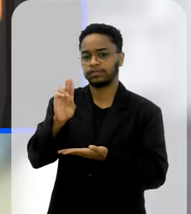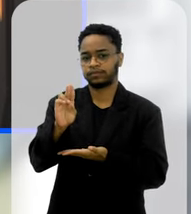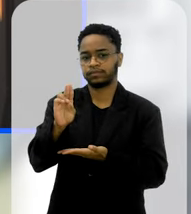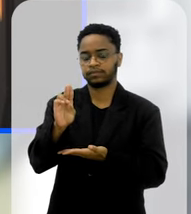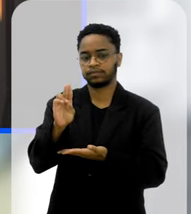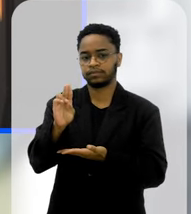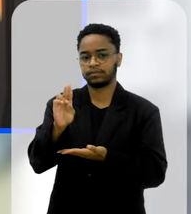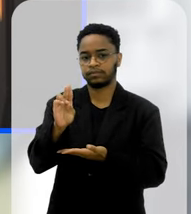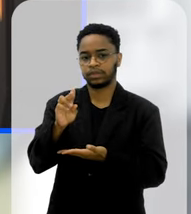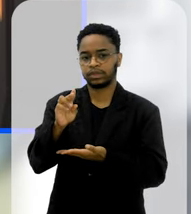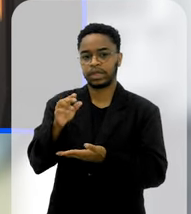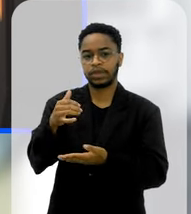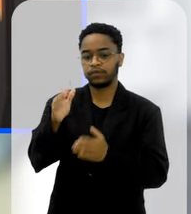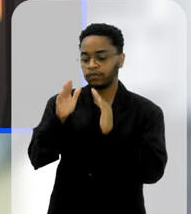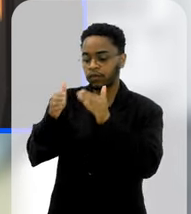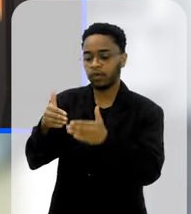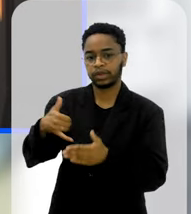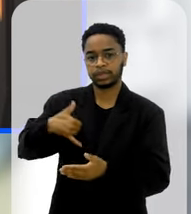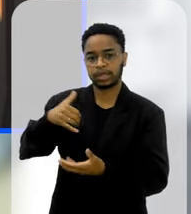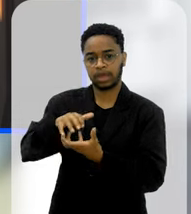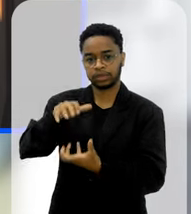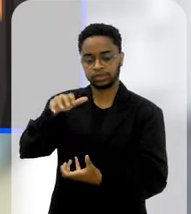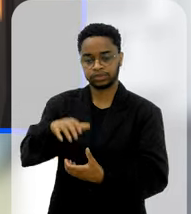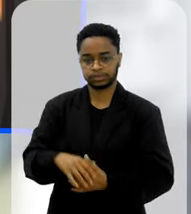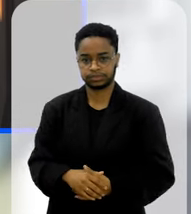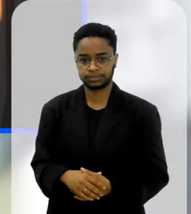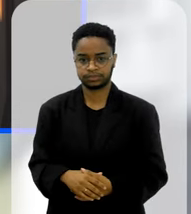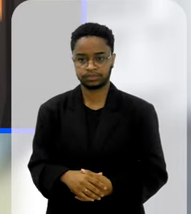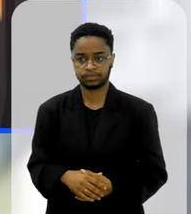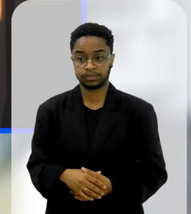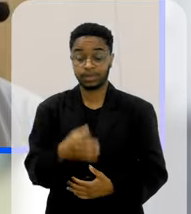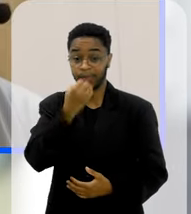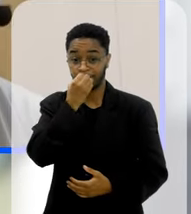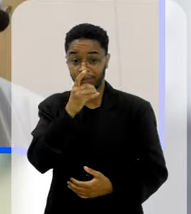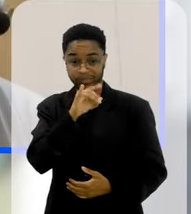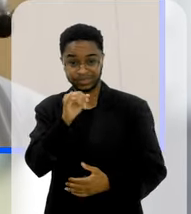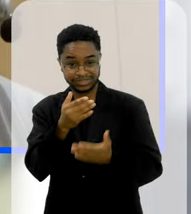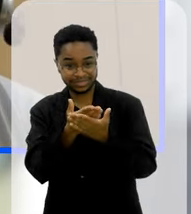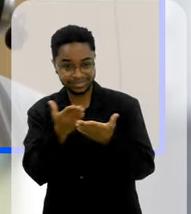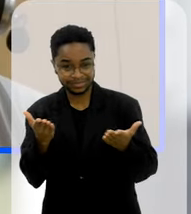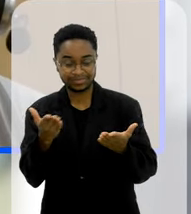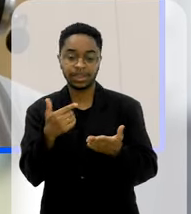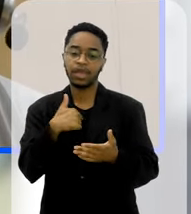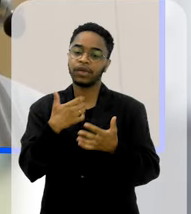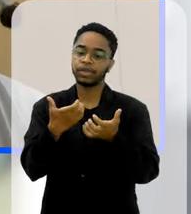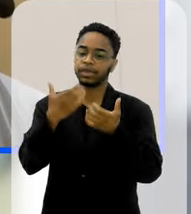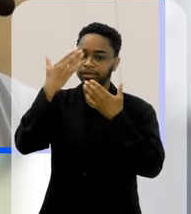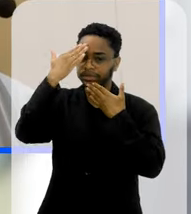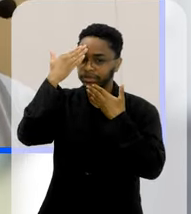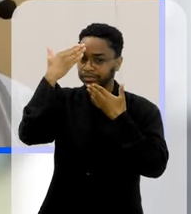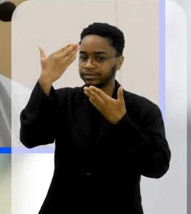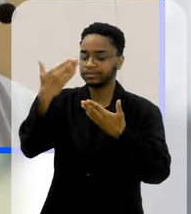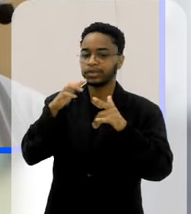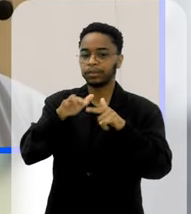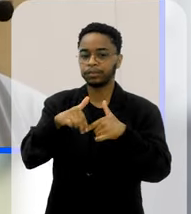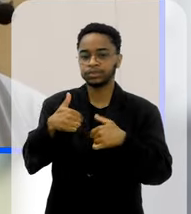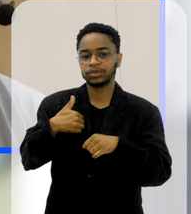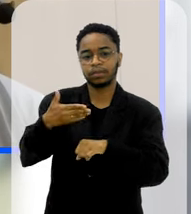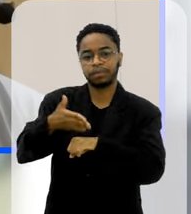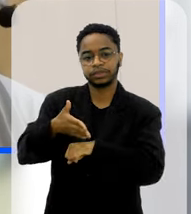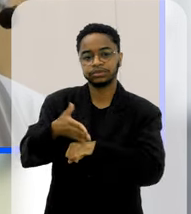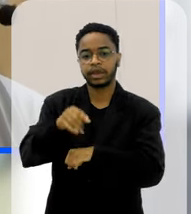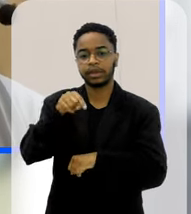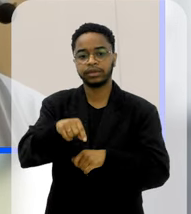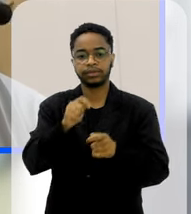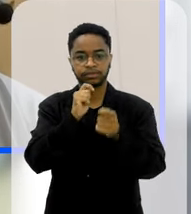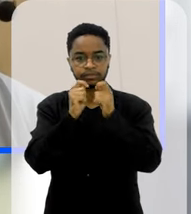fazer parte da universidade, da terceira idade? Bom dia. Primeiro, gostaria de